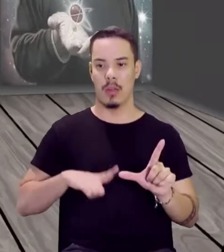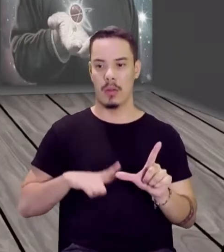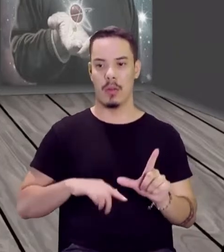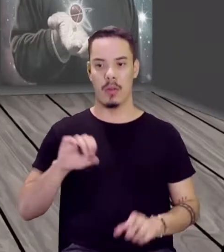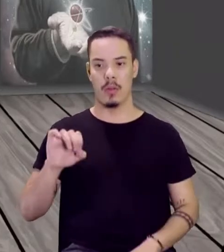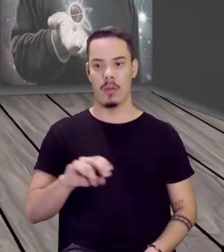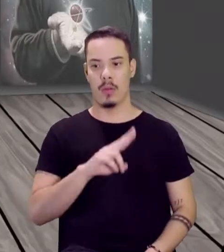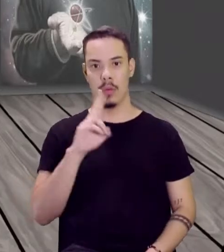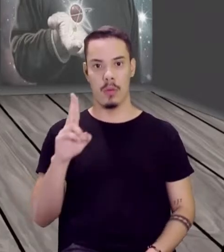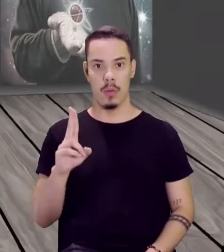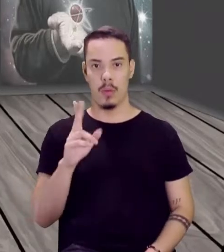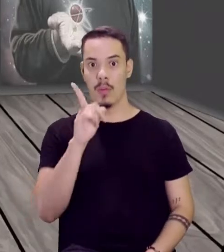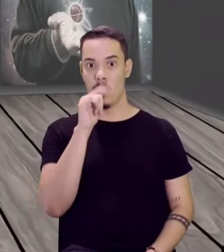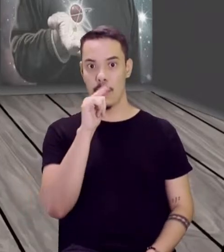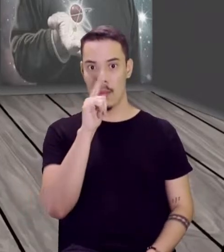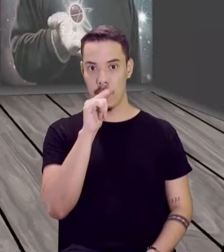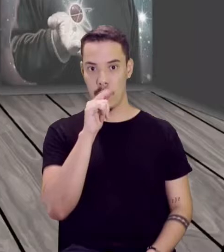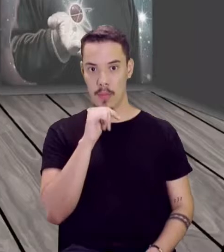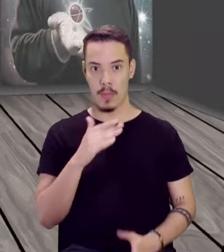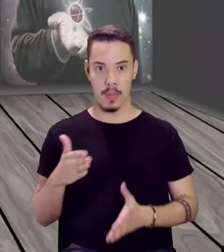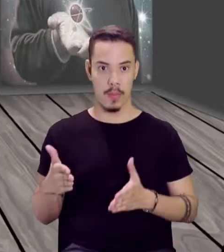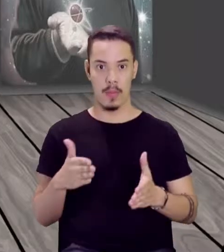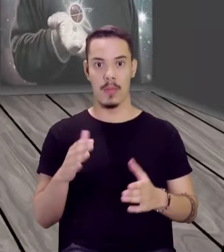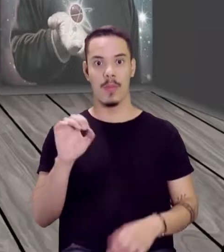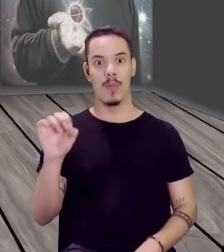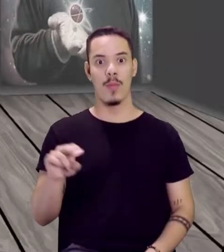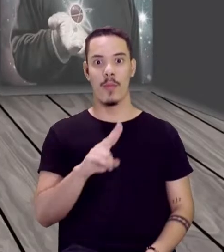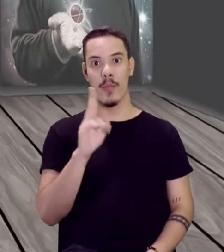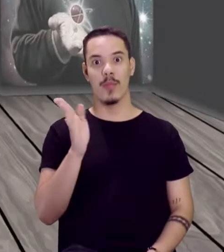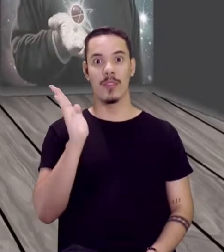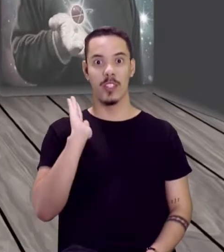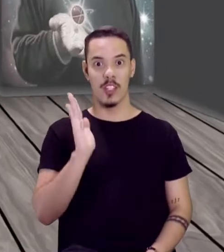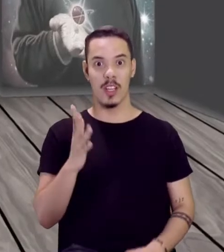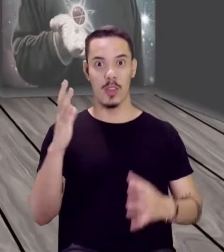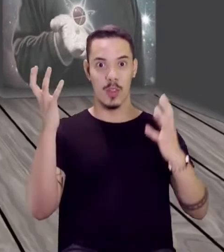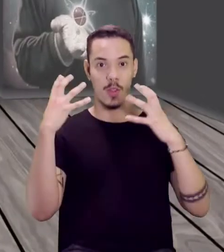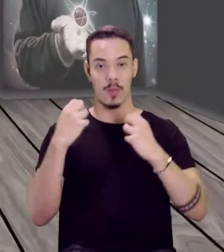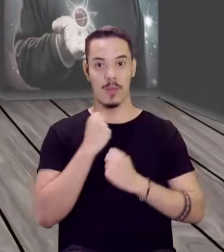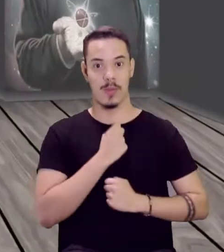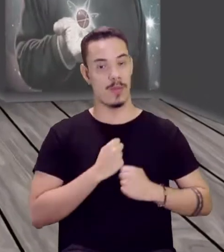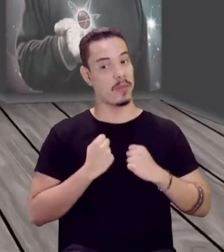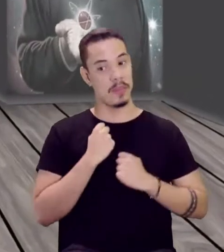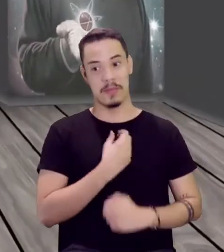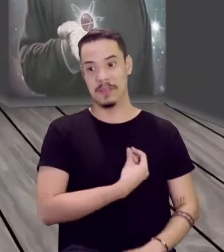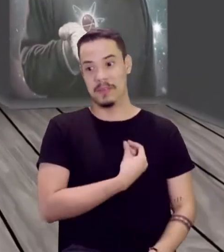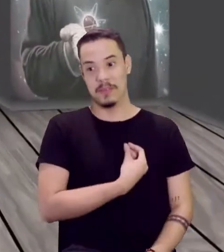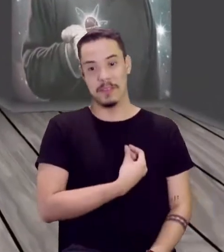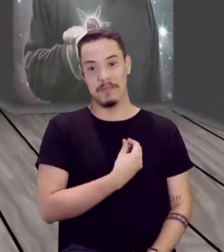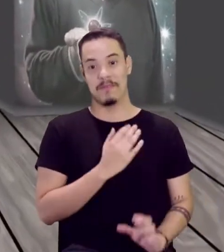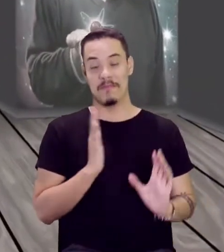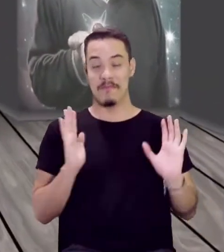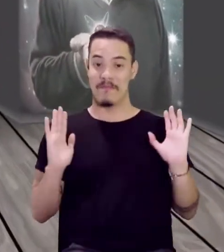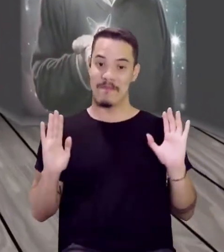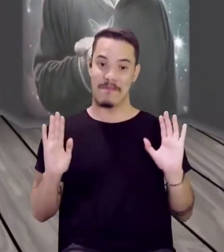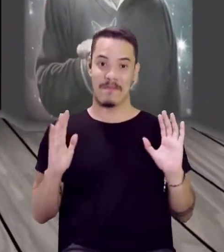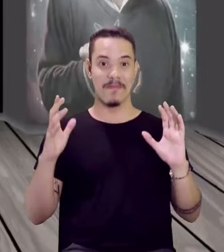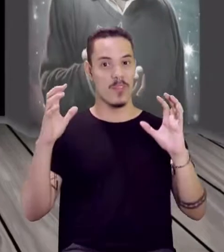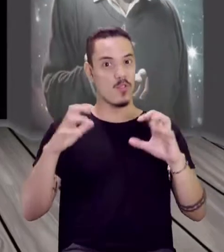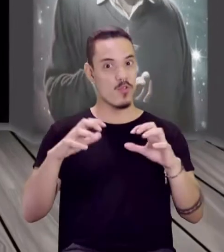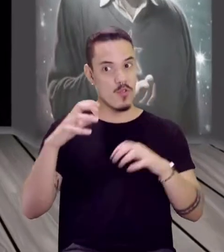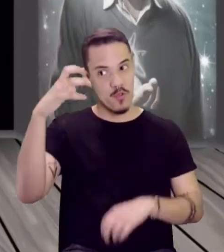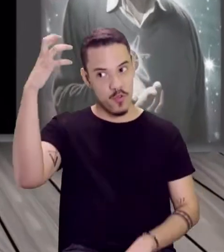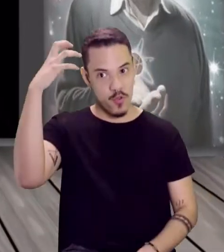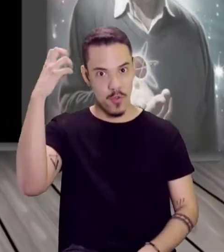piscina, né? Quando você está ali... Ou se já tomou banho algum na vida. Não, então eu tô falando banho chuveiro, né? Falando aquele que